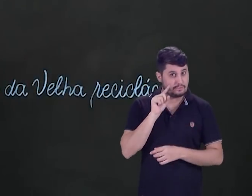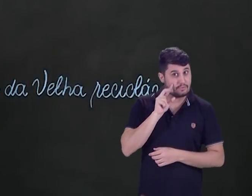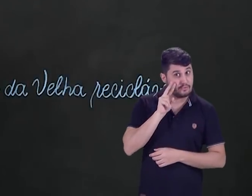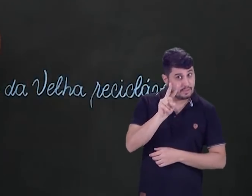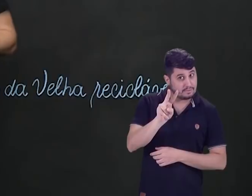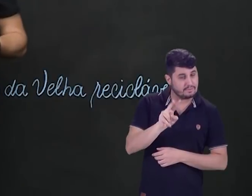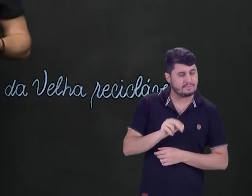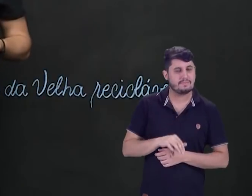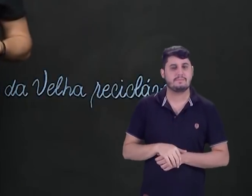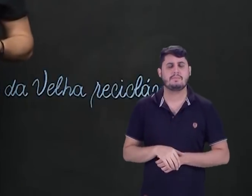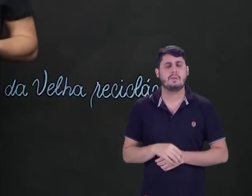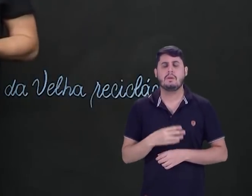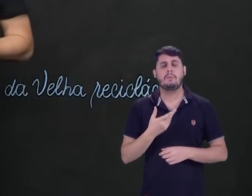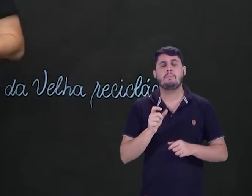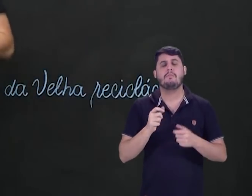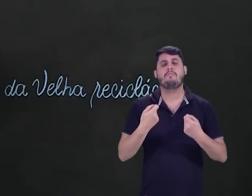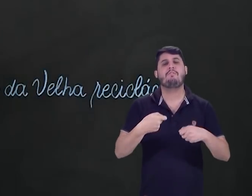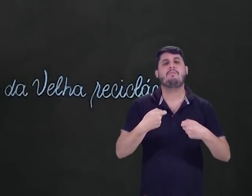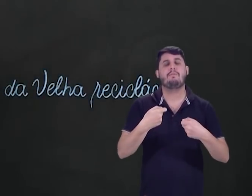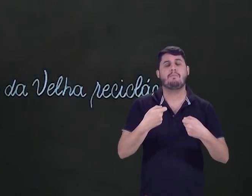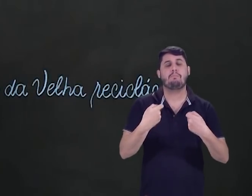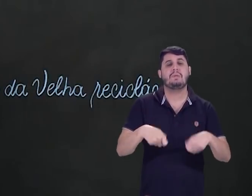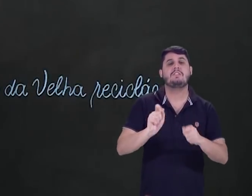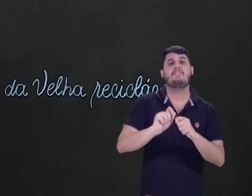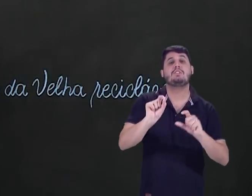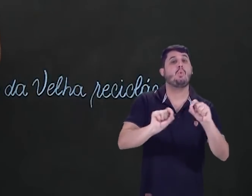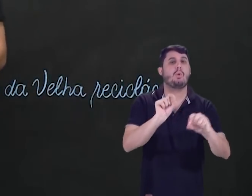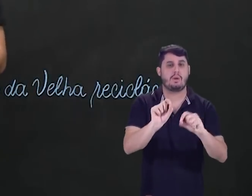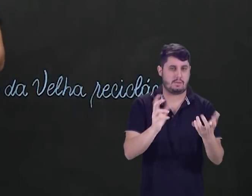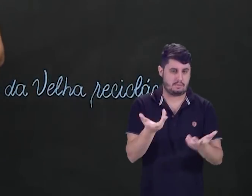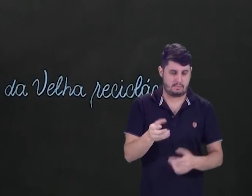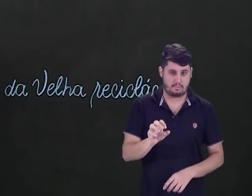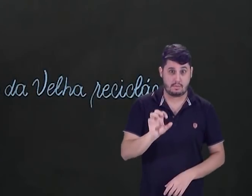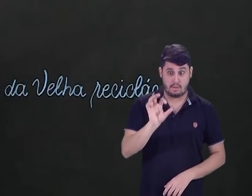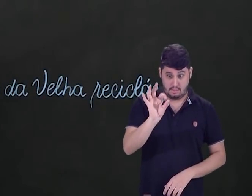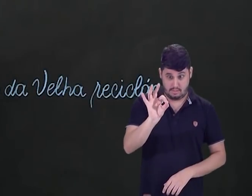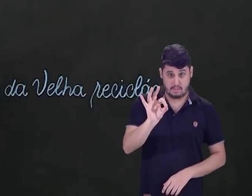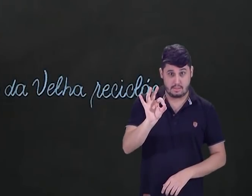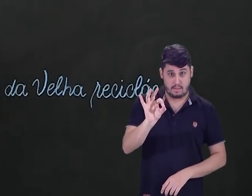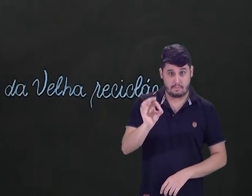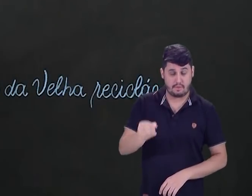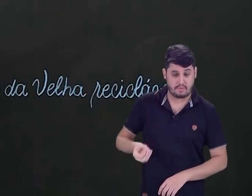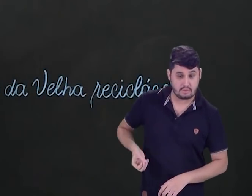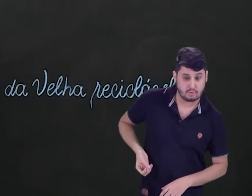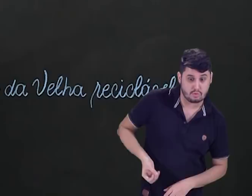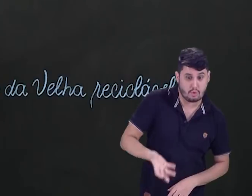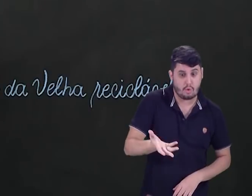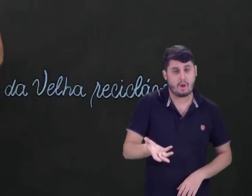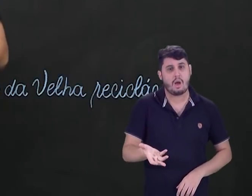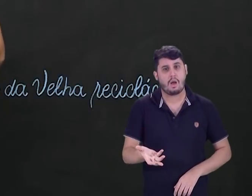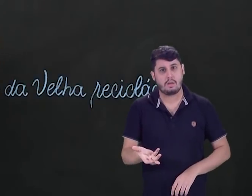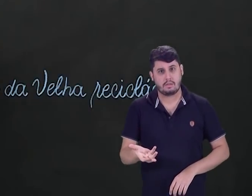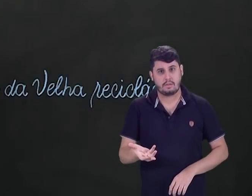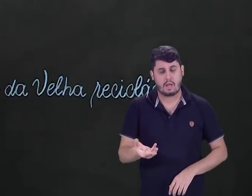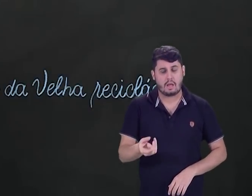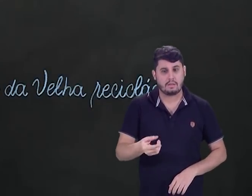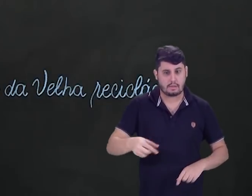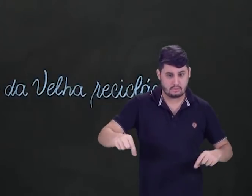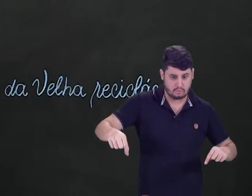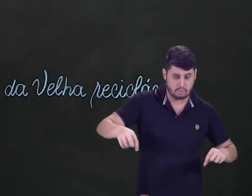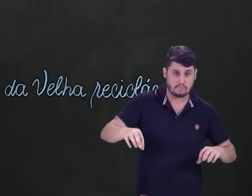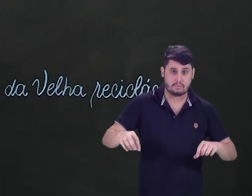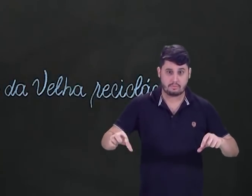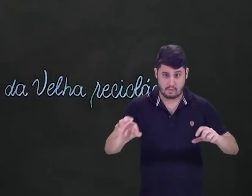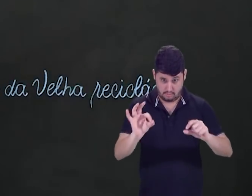E o que eu preciso fazer? Eu vou jogar essas tampinhas de maneira que uma cruze entre as outras duas. Por